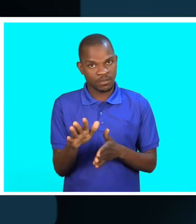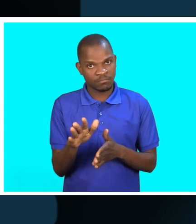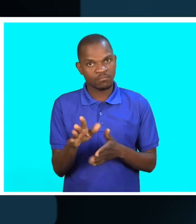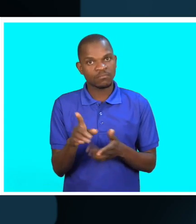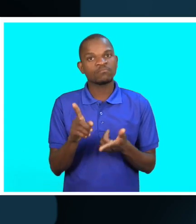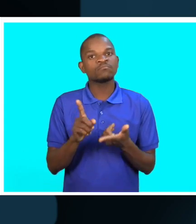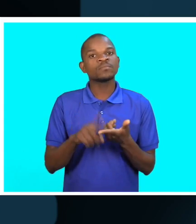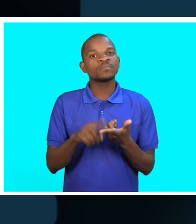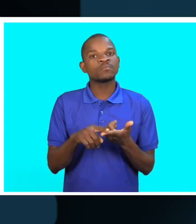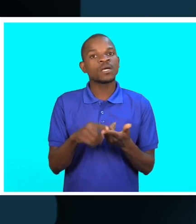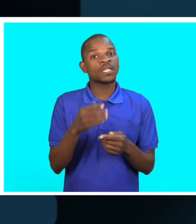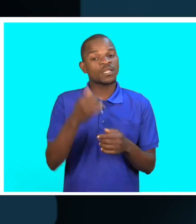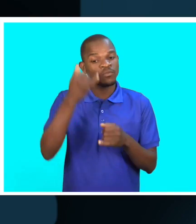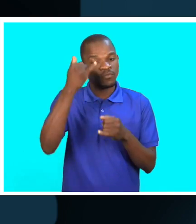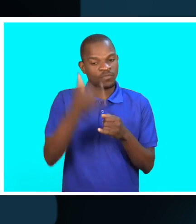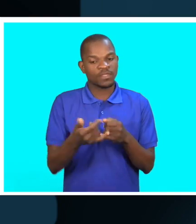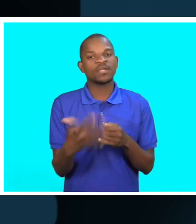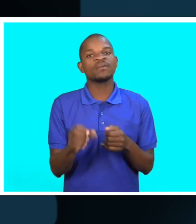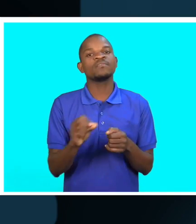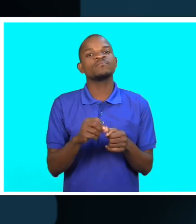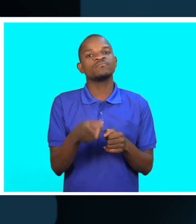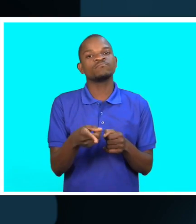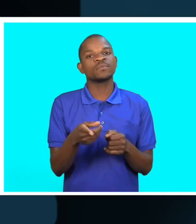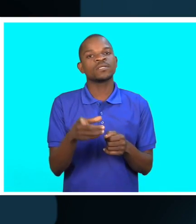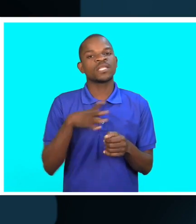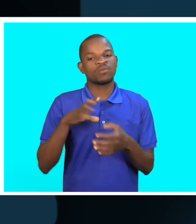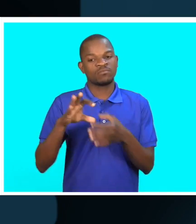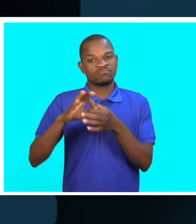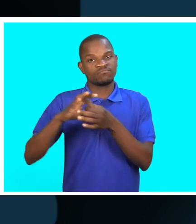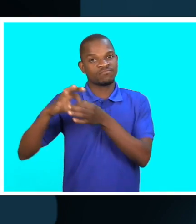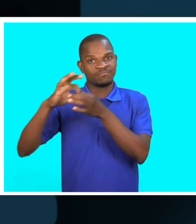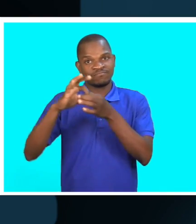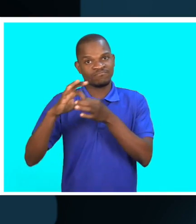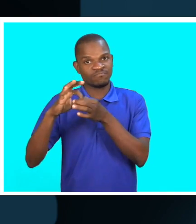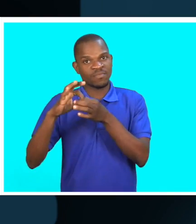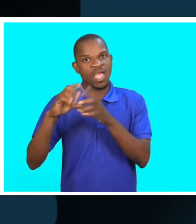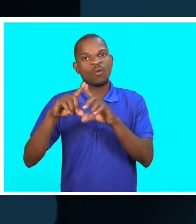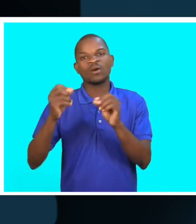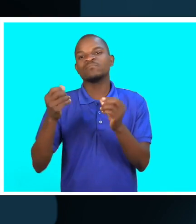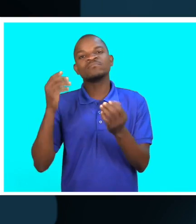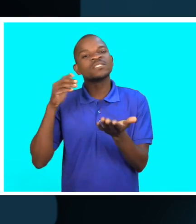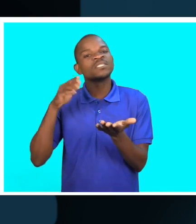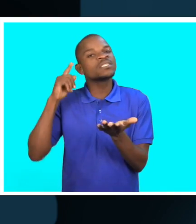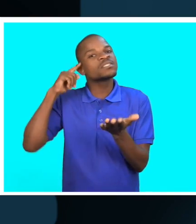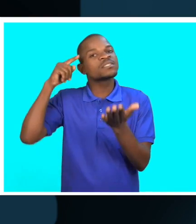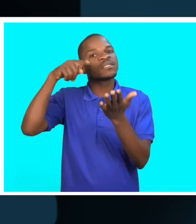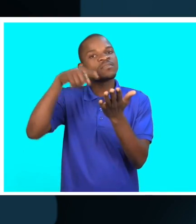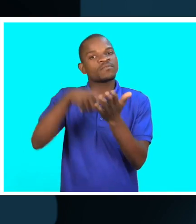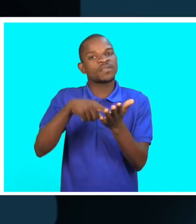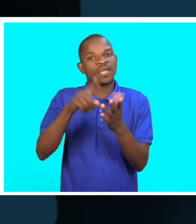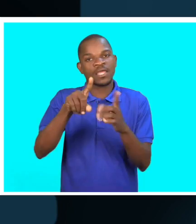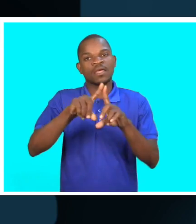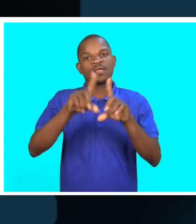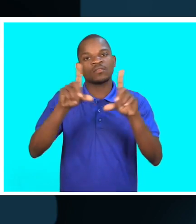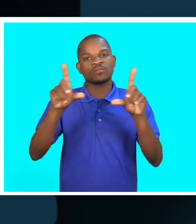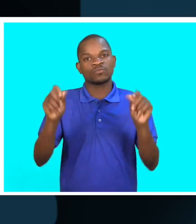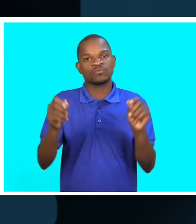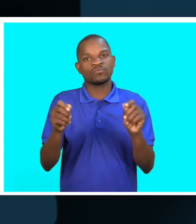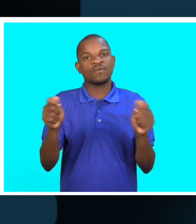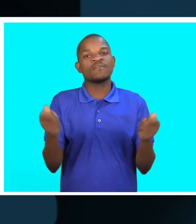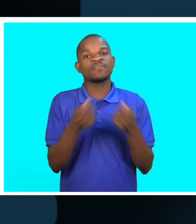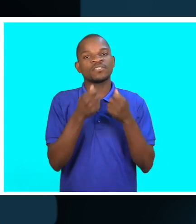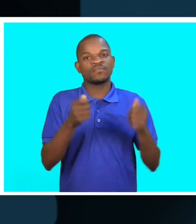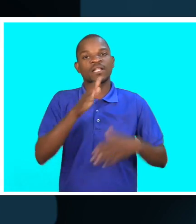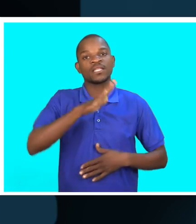inventando já na última hora e que tem a ver com, que é alusivo